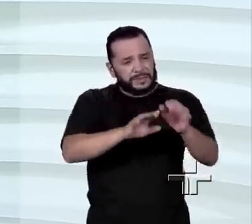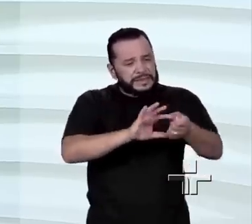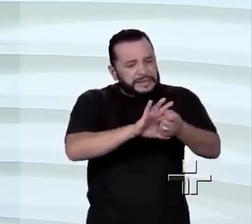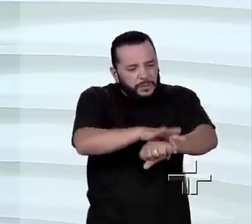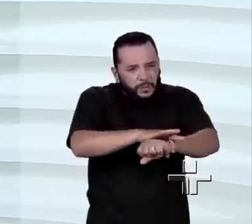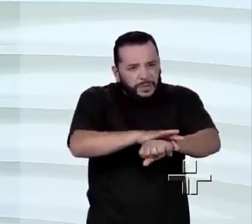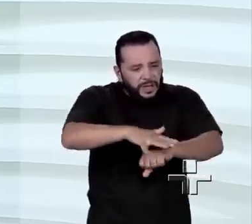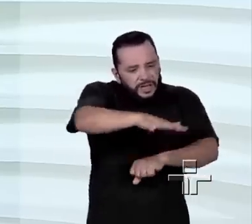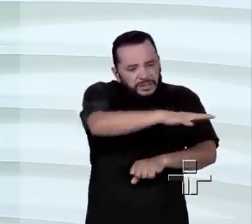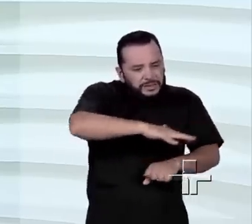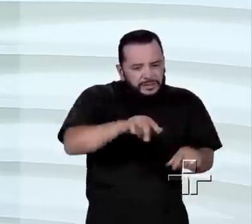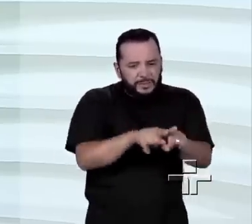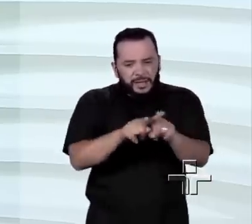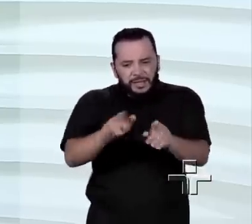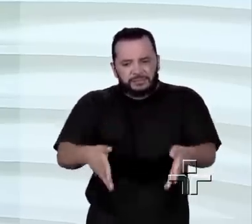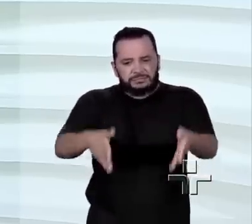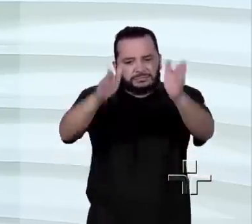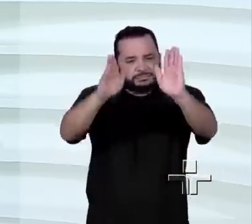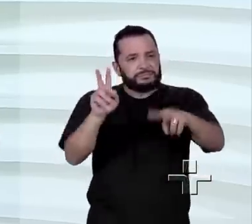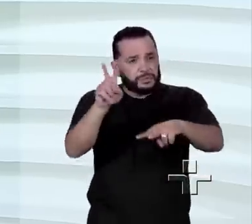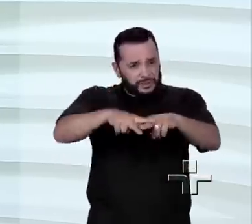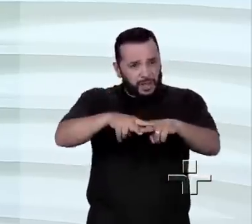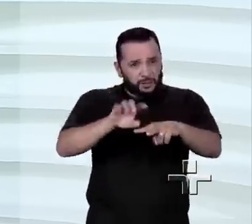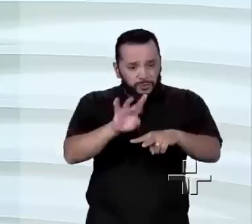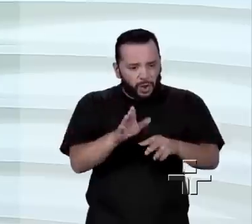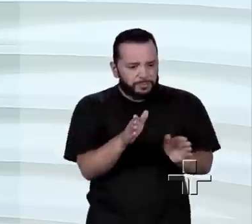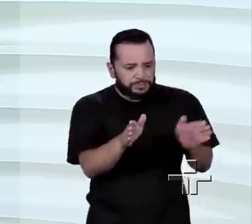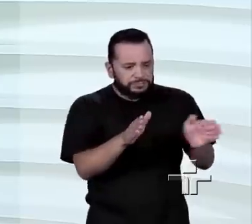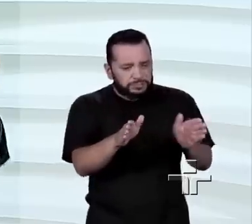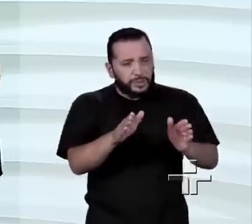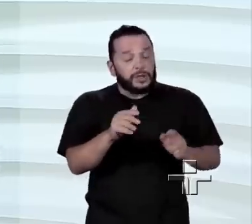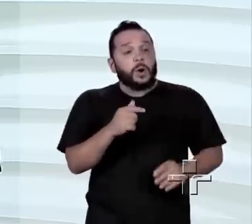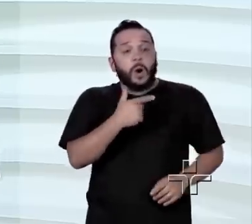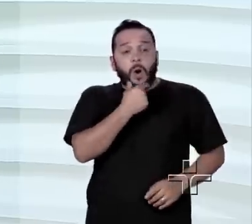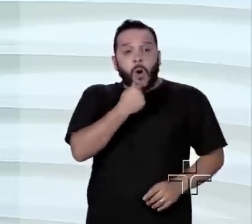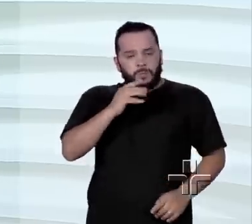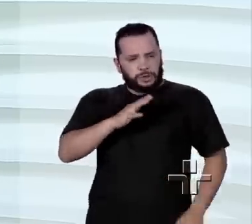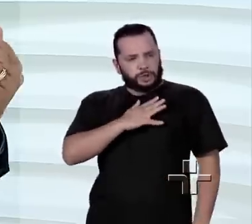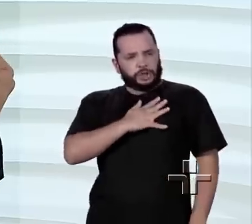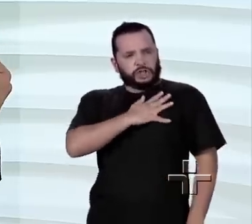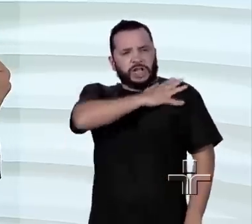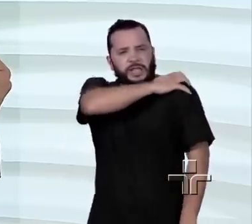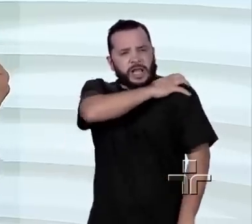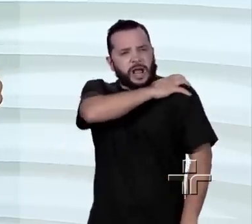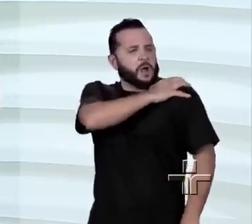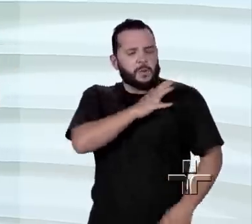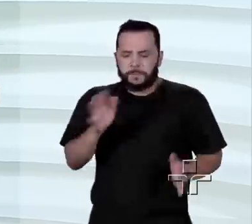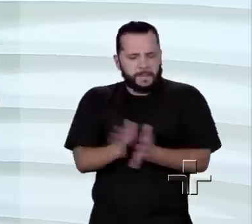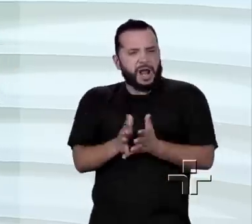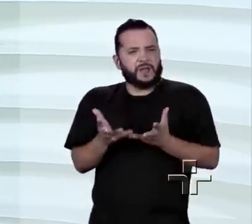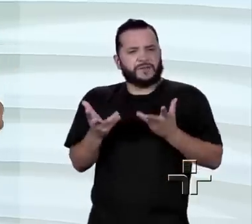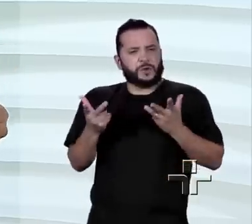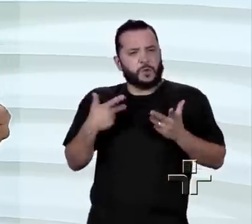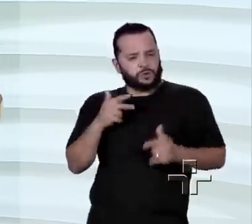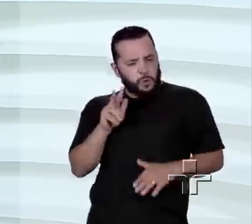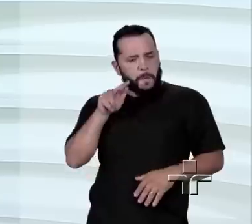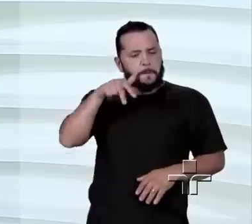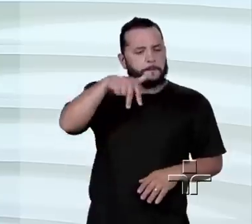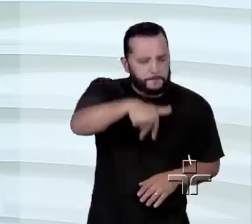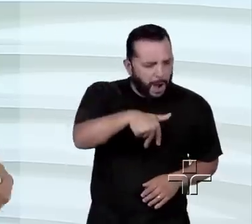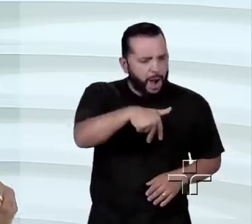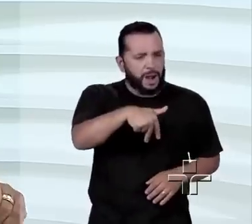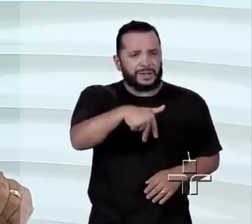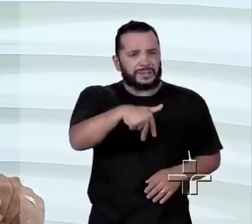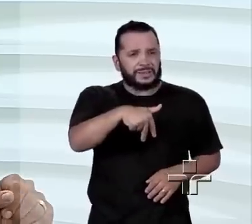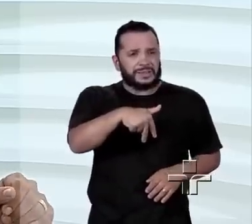mão de um general brilhante, vibrador, patriota, com currículo invejável. Se der certo, fomos nós,